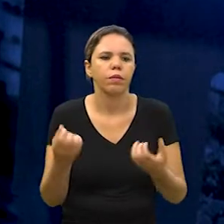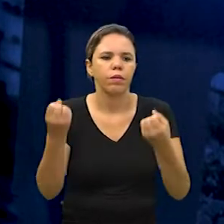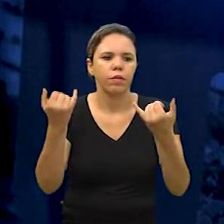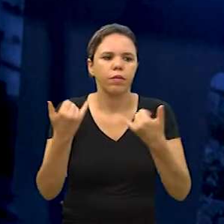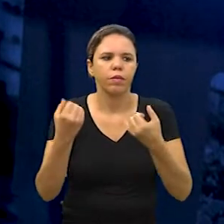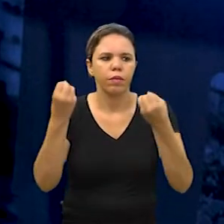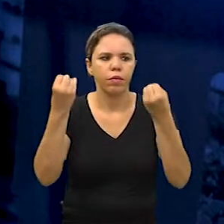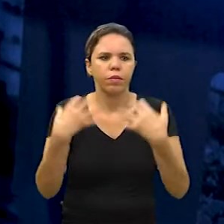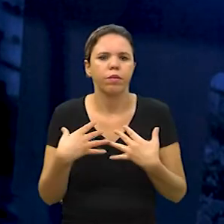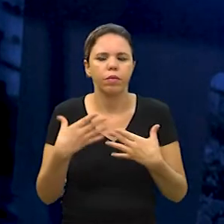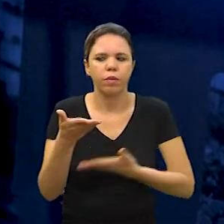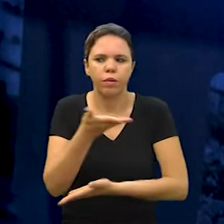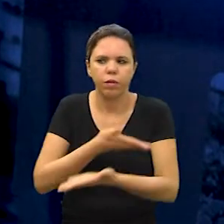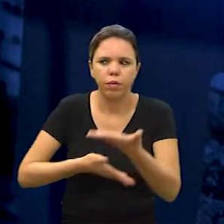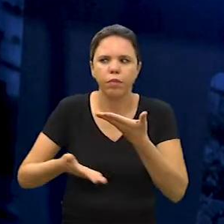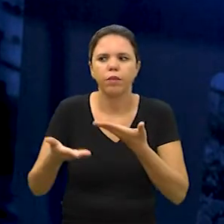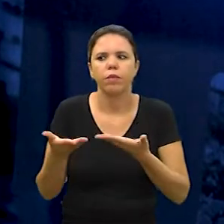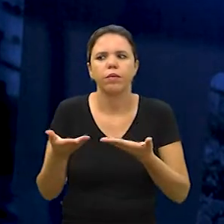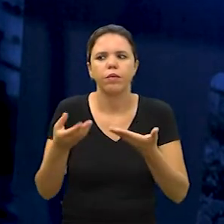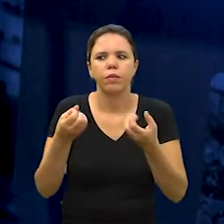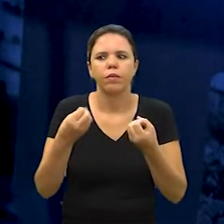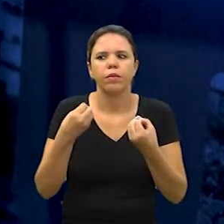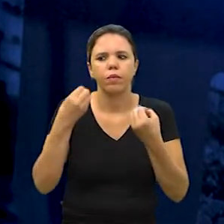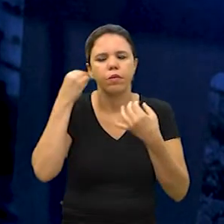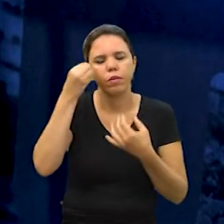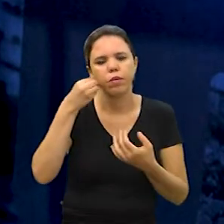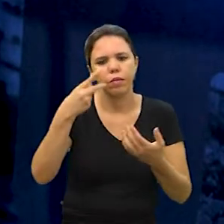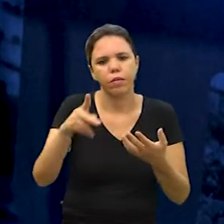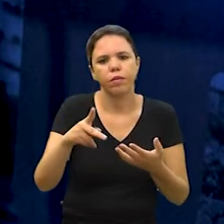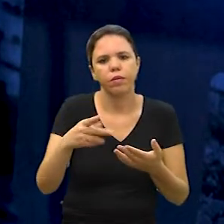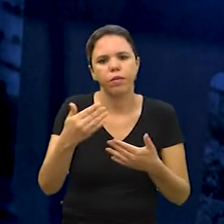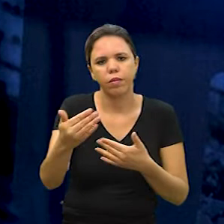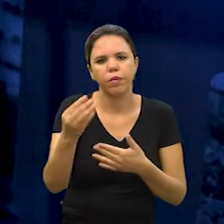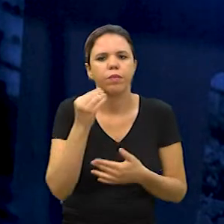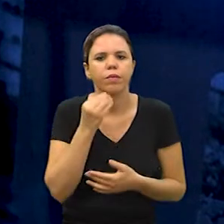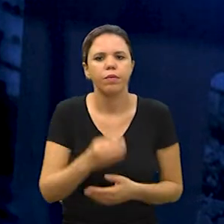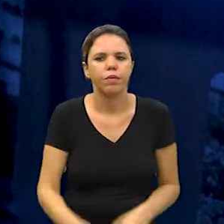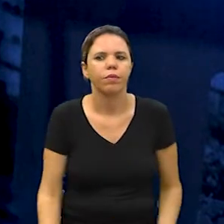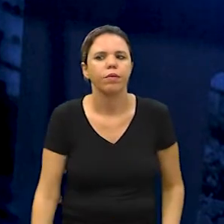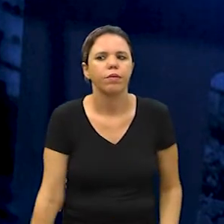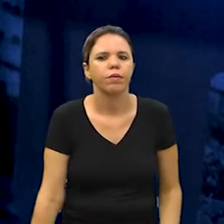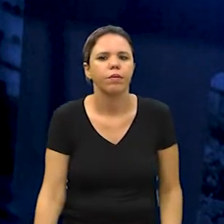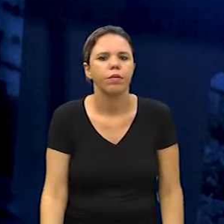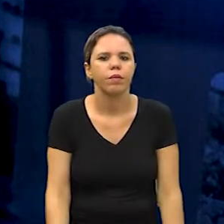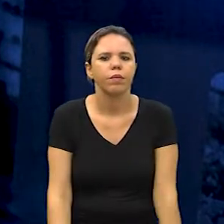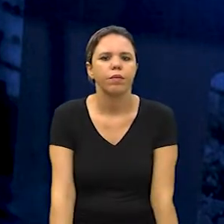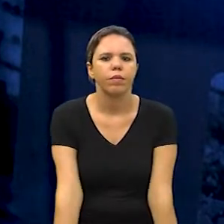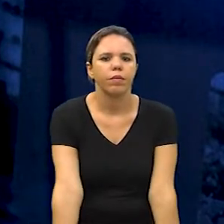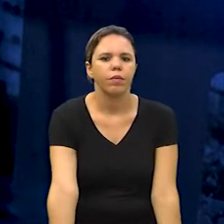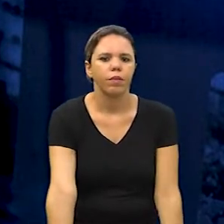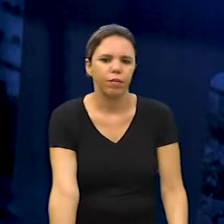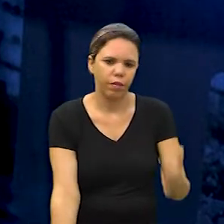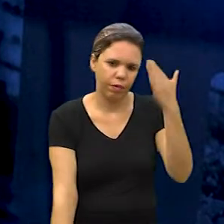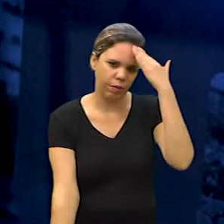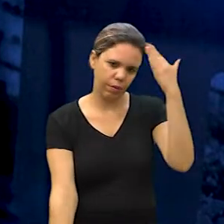você contribuir e compartilhar com a gente aí seus conhecimentos e até uma próxima oportunidade.